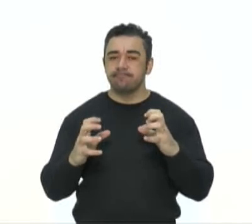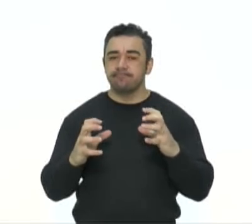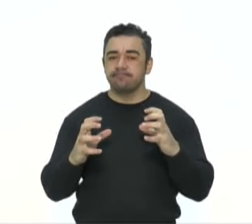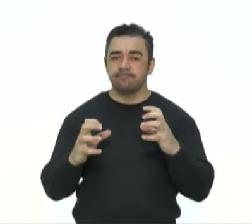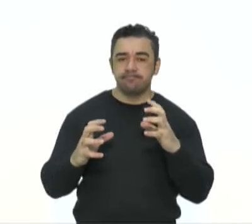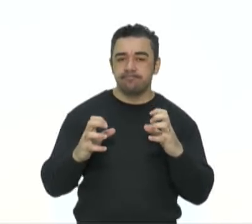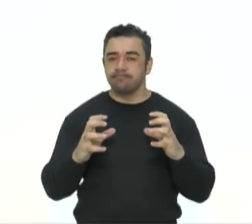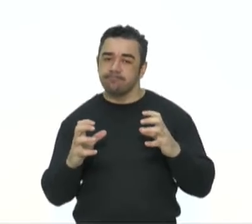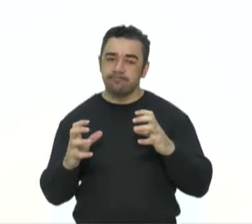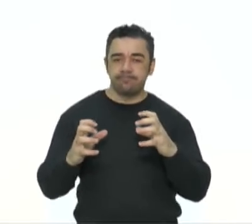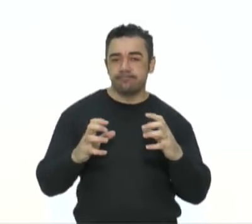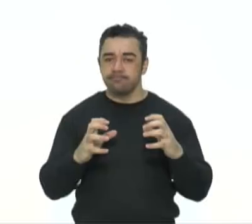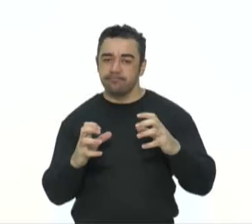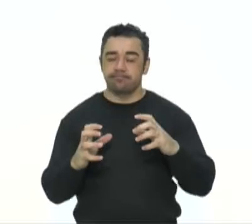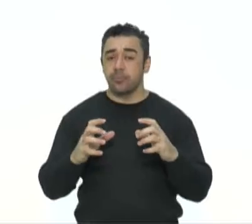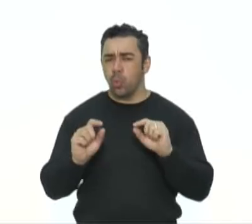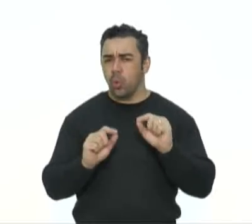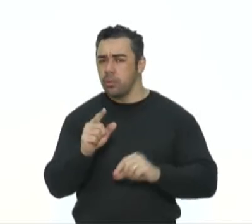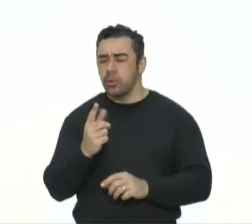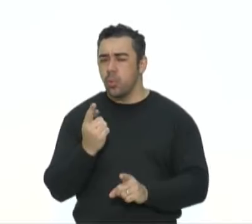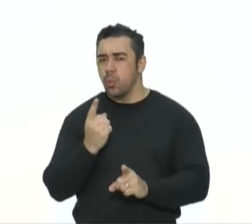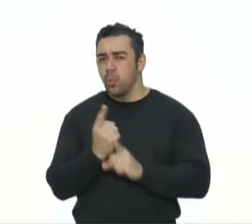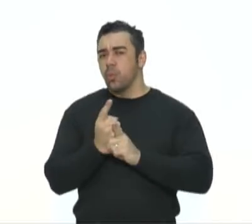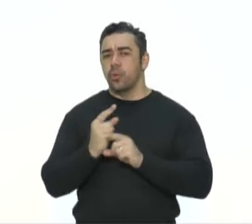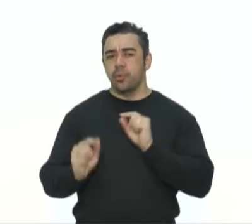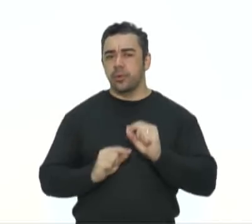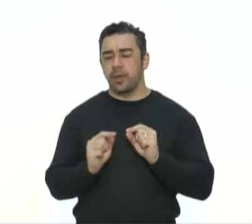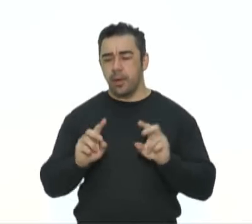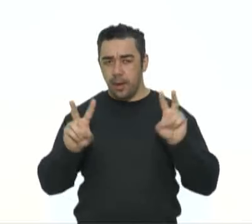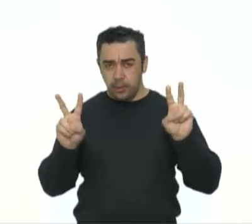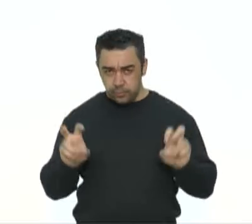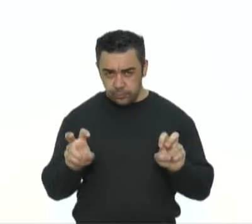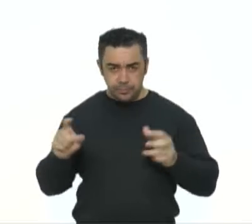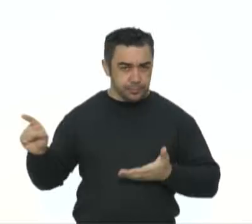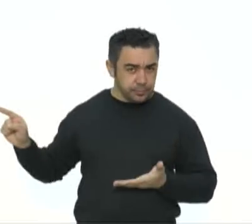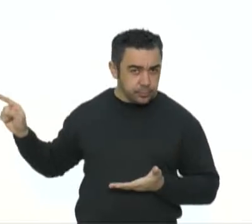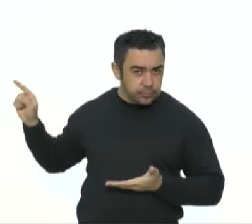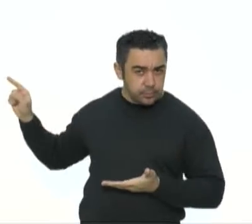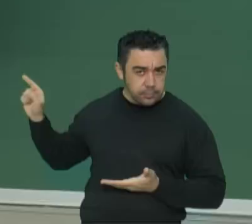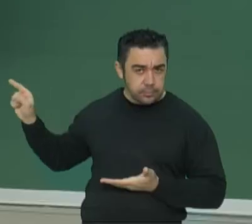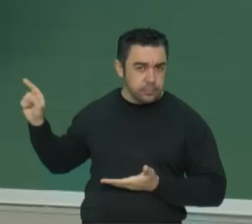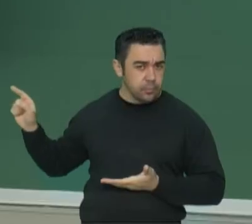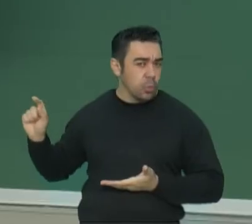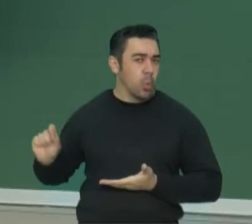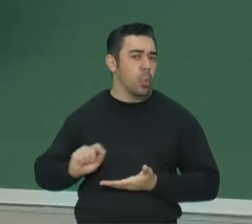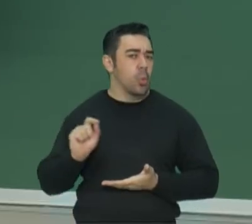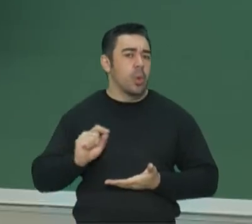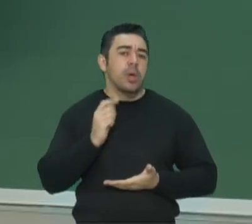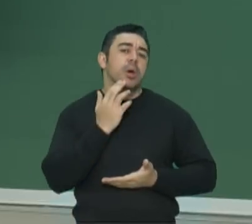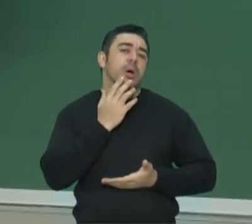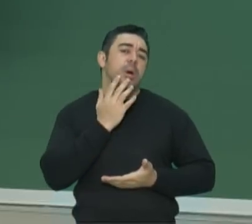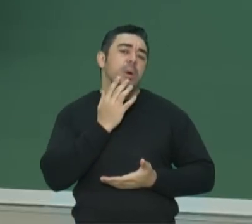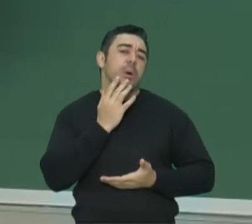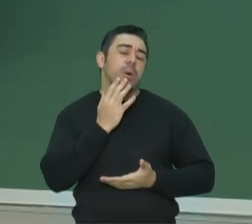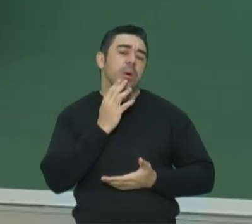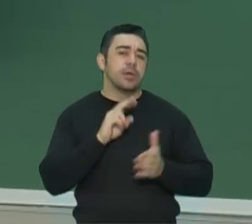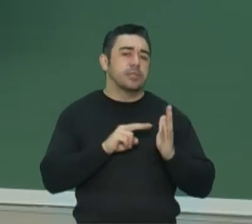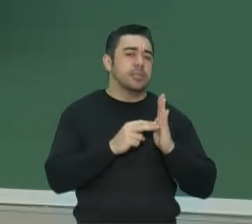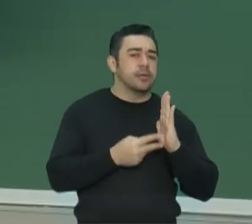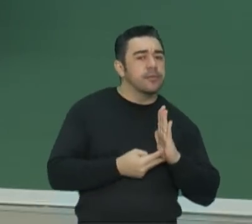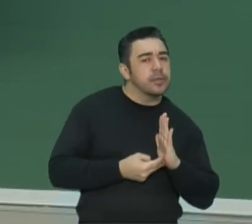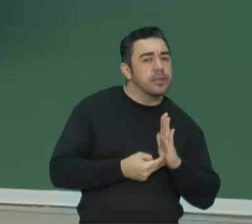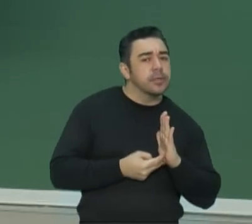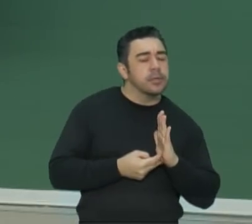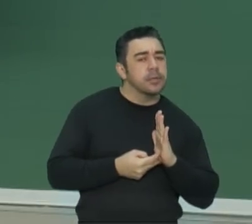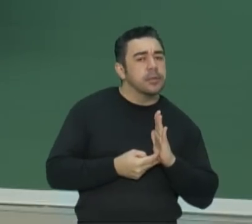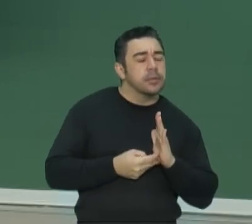Fria! Você consegue identificar, então, esse assunto todo aí? Que cor está mais ou menos representando qual